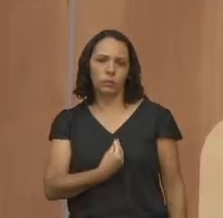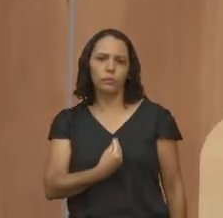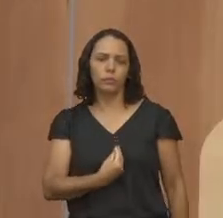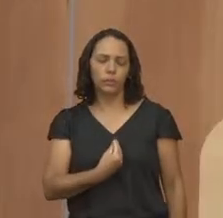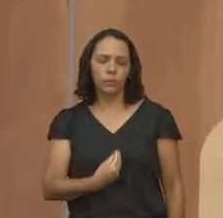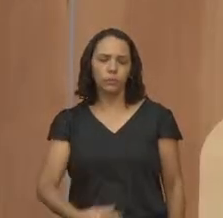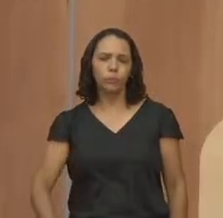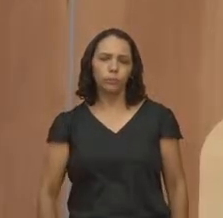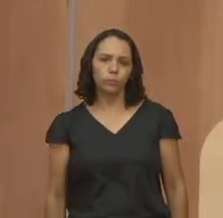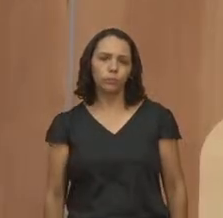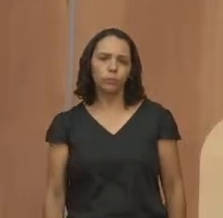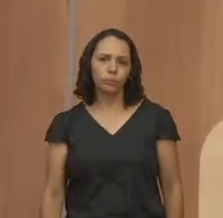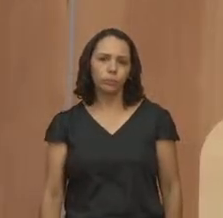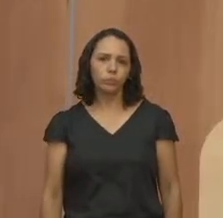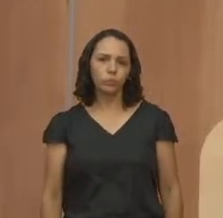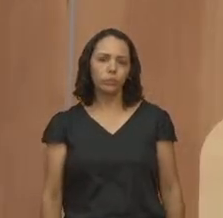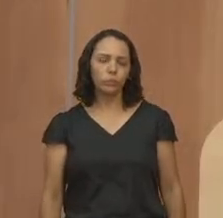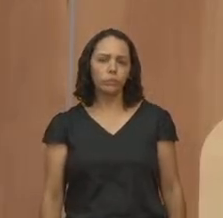Eu